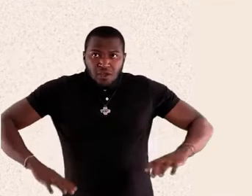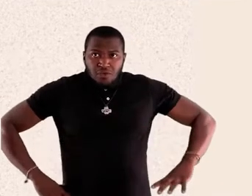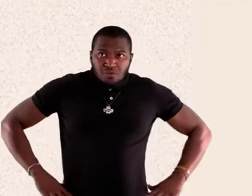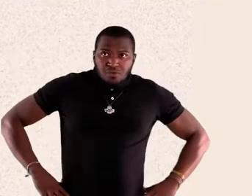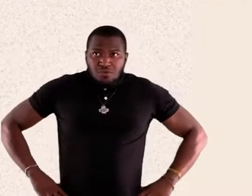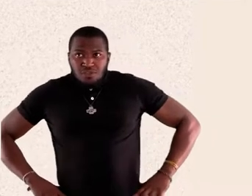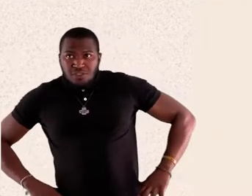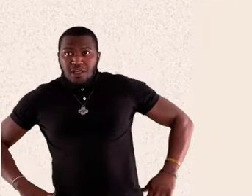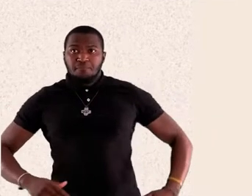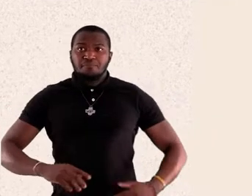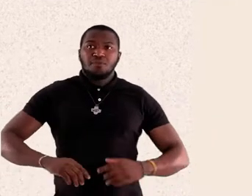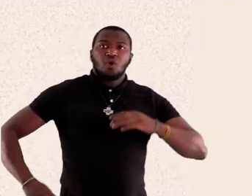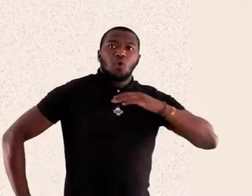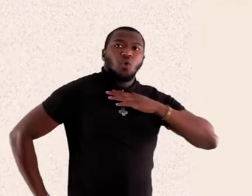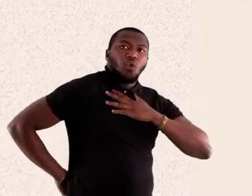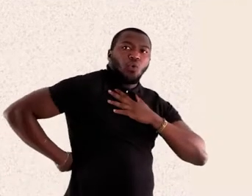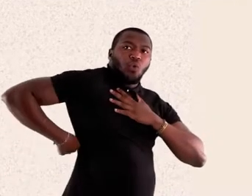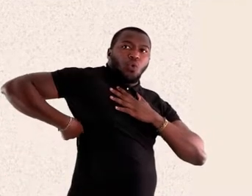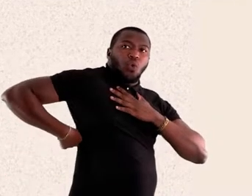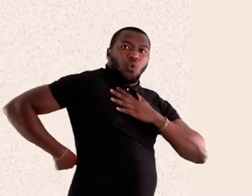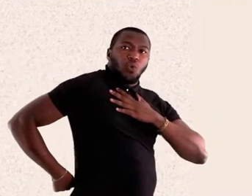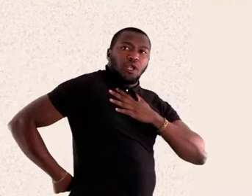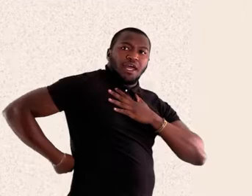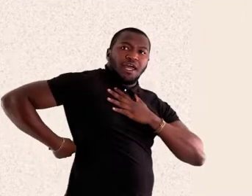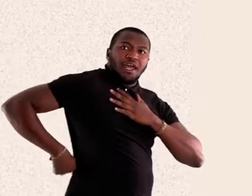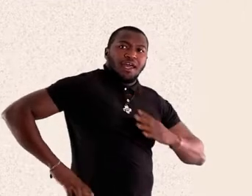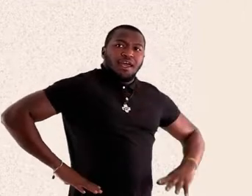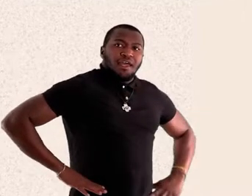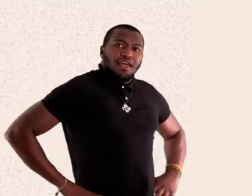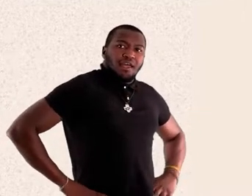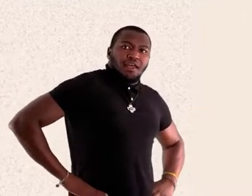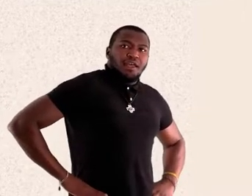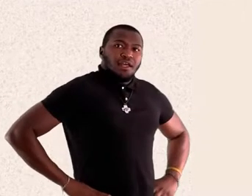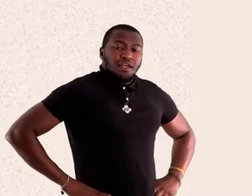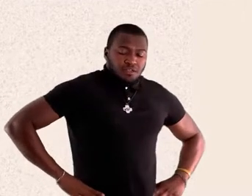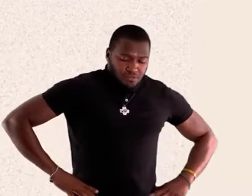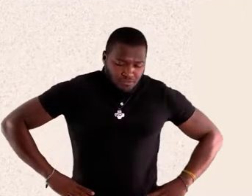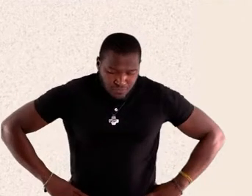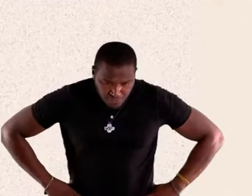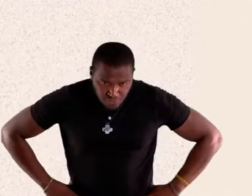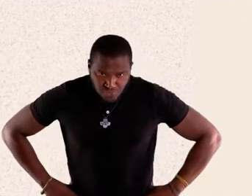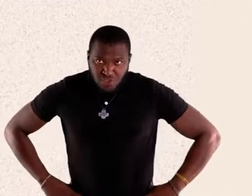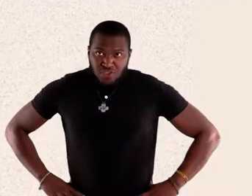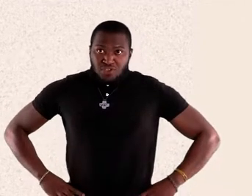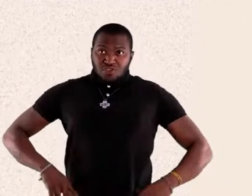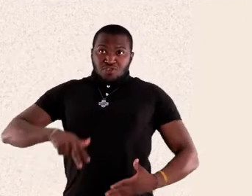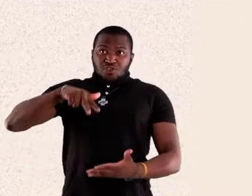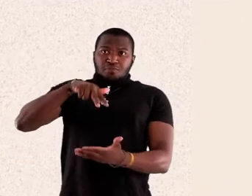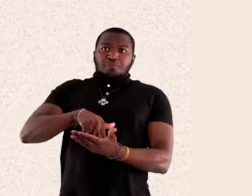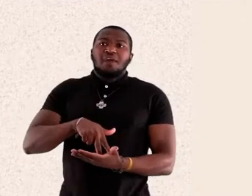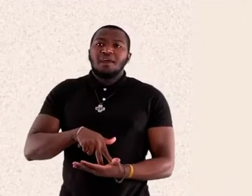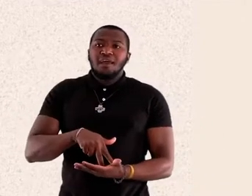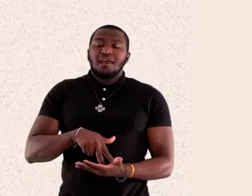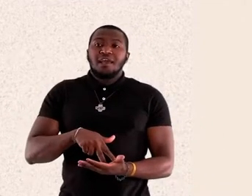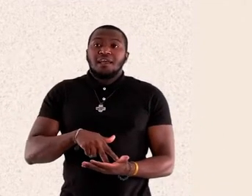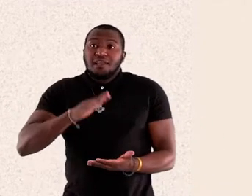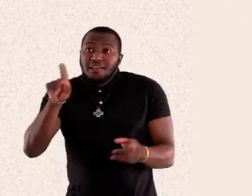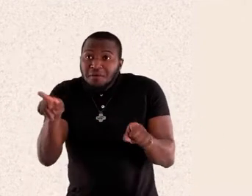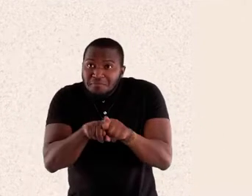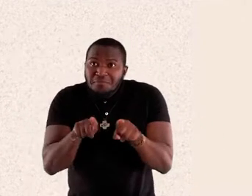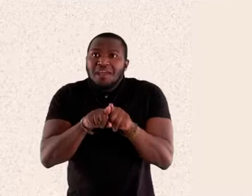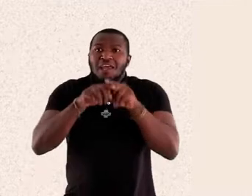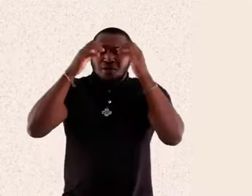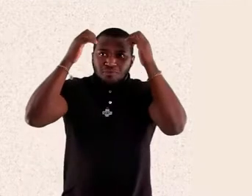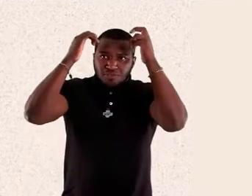cérebro que crescia a gente teve um processo de encefalização O que é o cérebro crescer absurdamente num